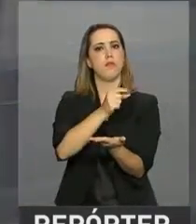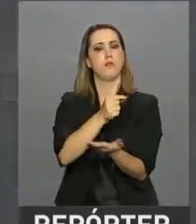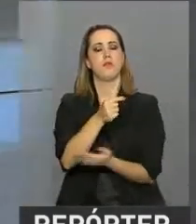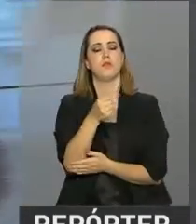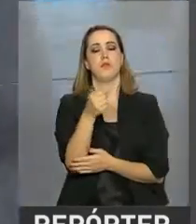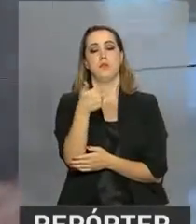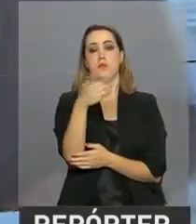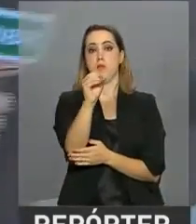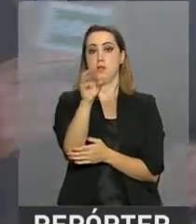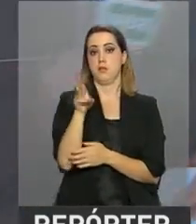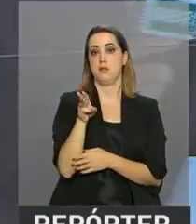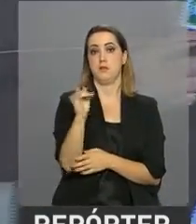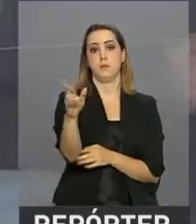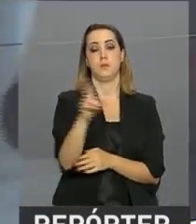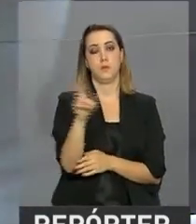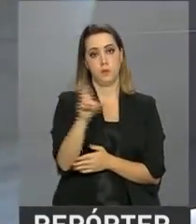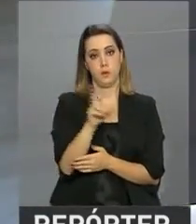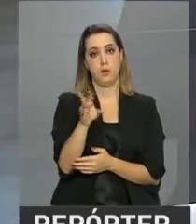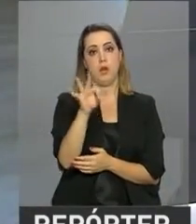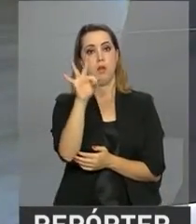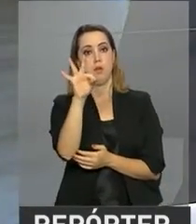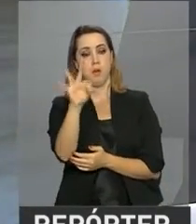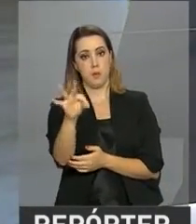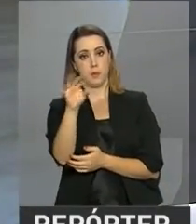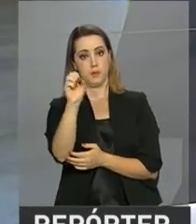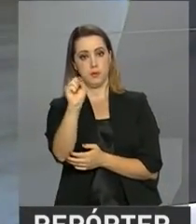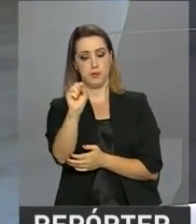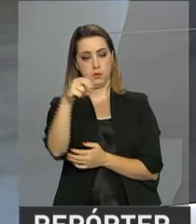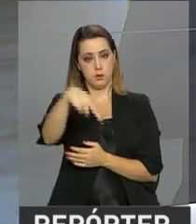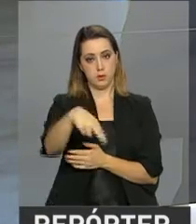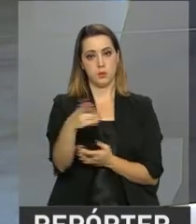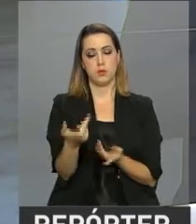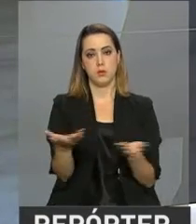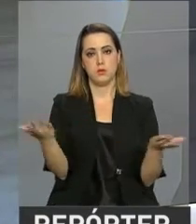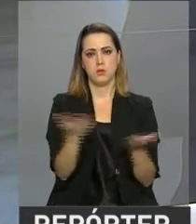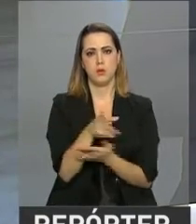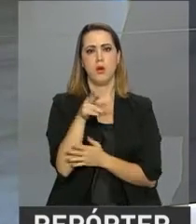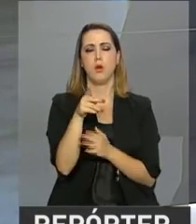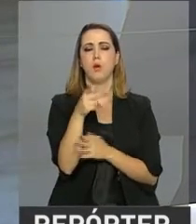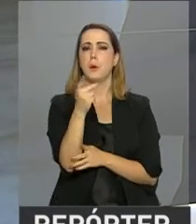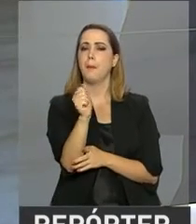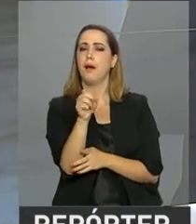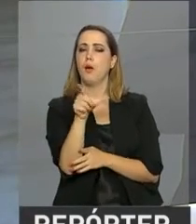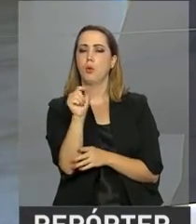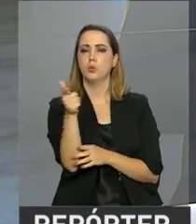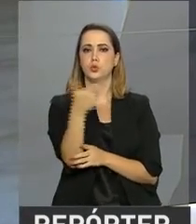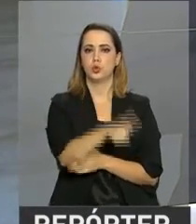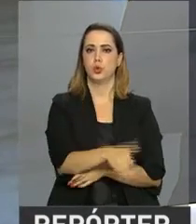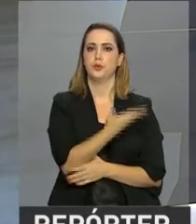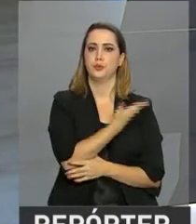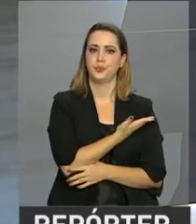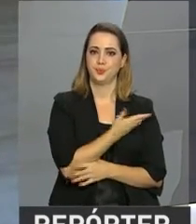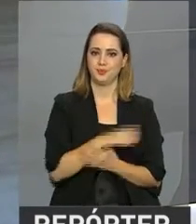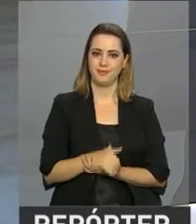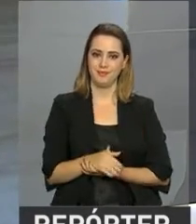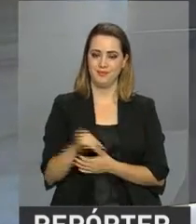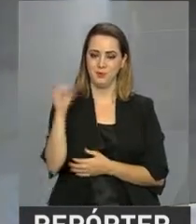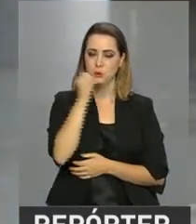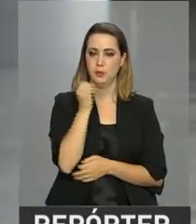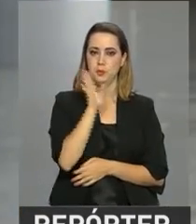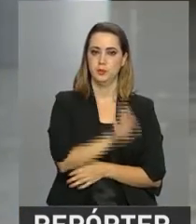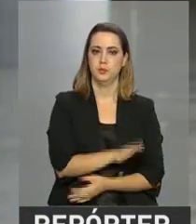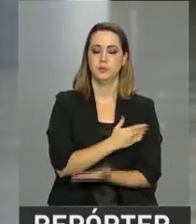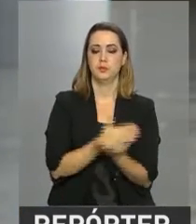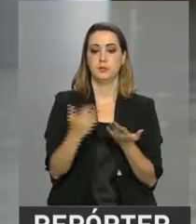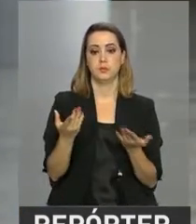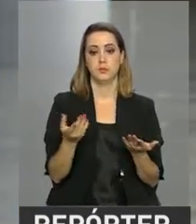tem os detalhes é o repórter Paulo Lasalve, que conversa mais uma vez ao vivo com a gente. Paulo. Olá de novo, boa tarde,